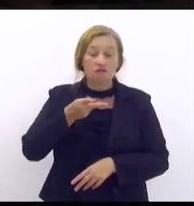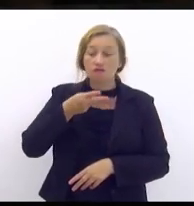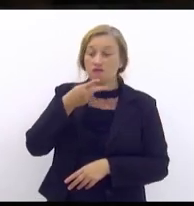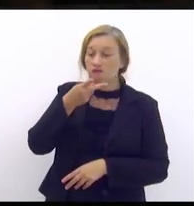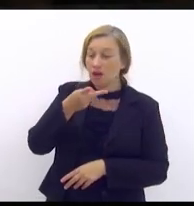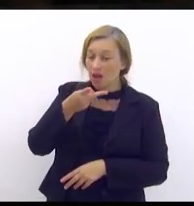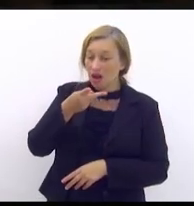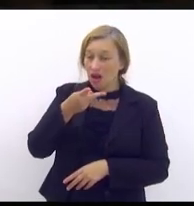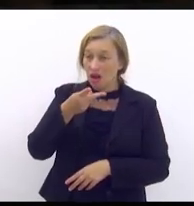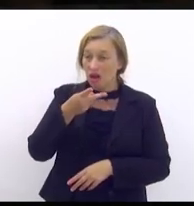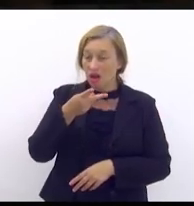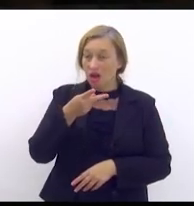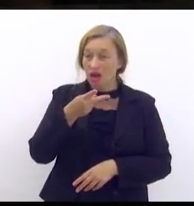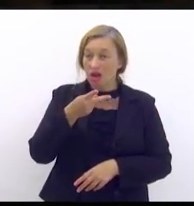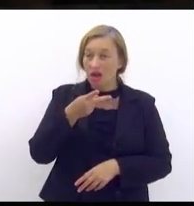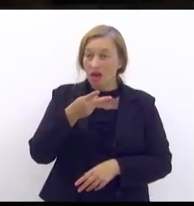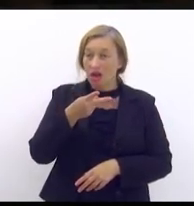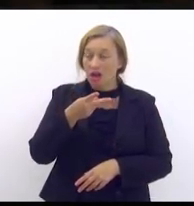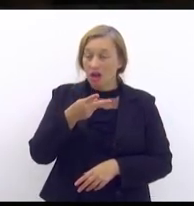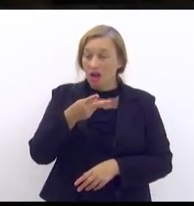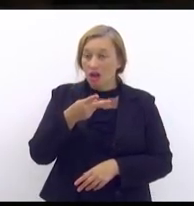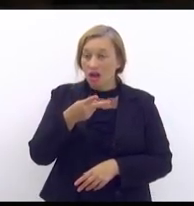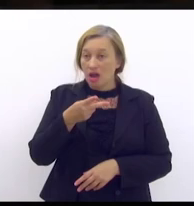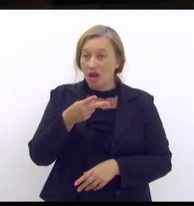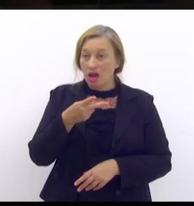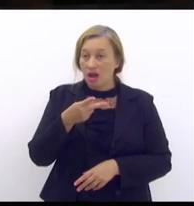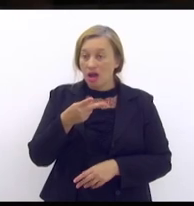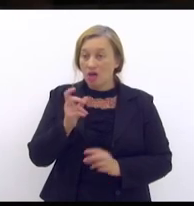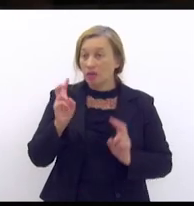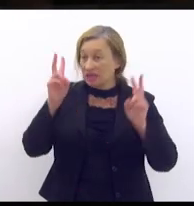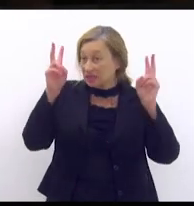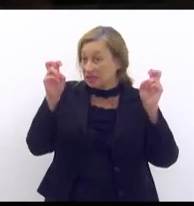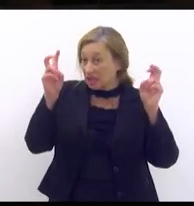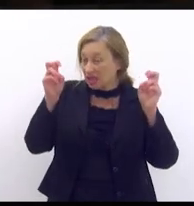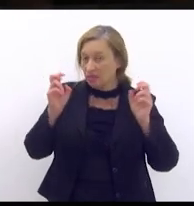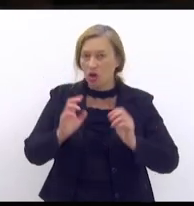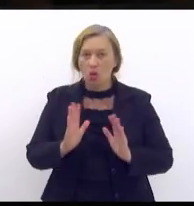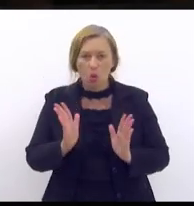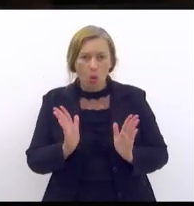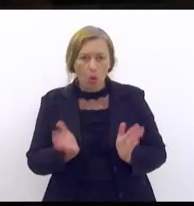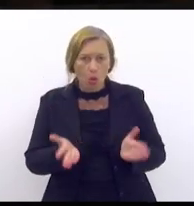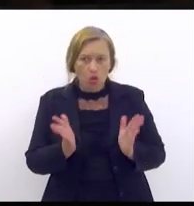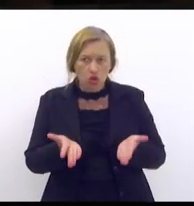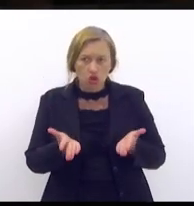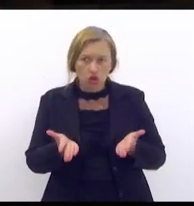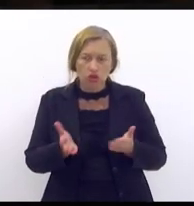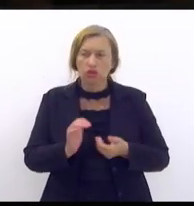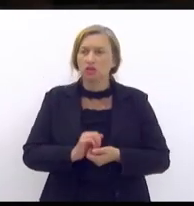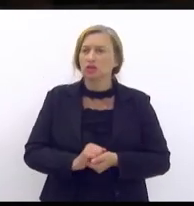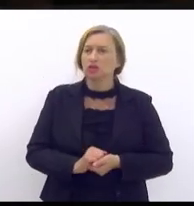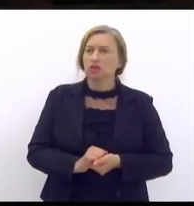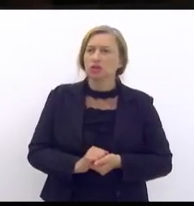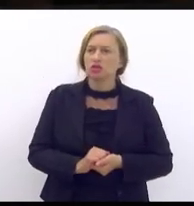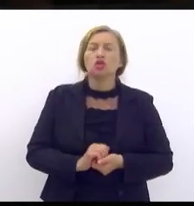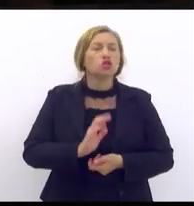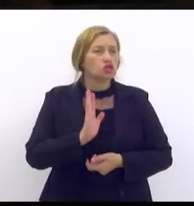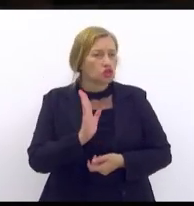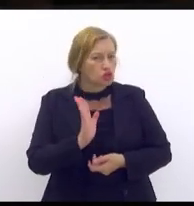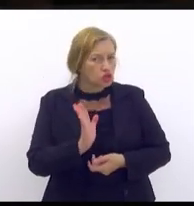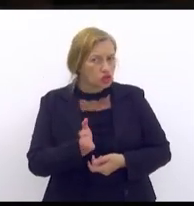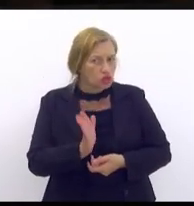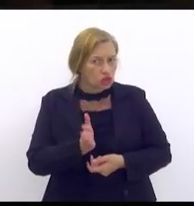posicionarem favorável a um tema como esse. Hoje mesmo, eu já tive